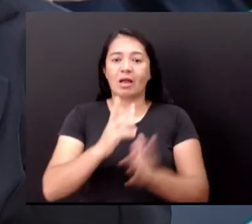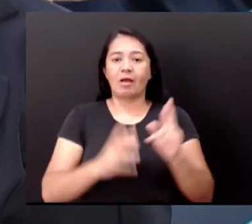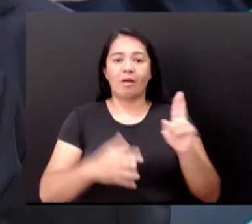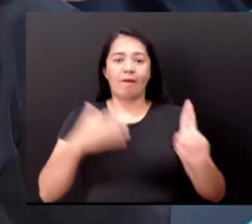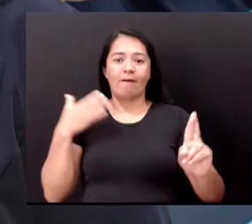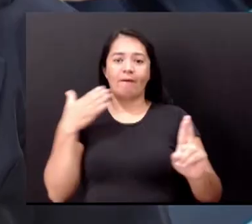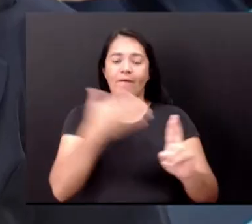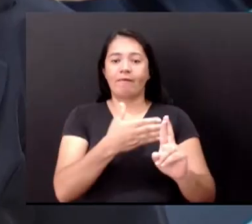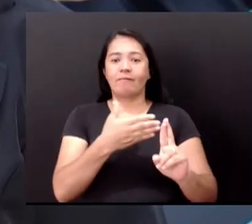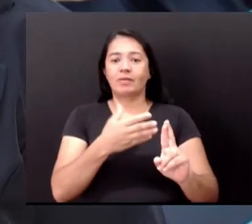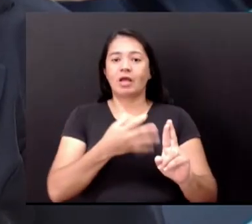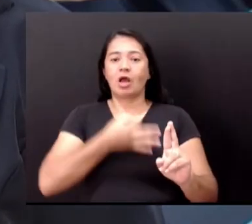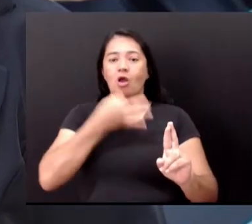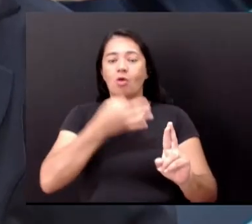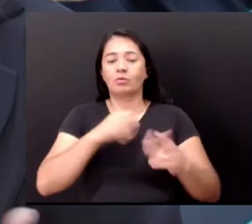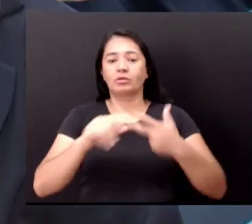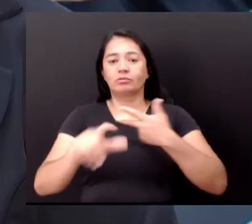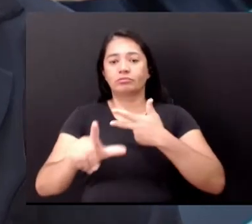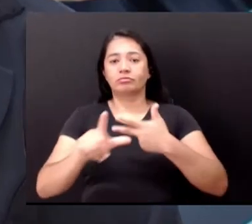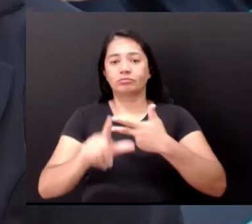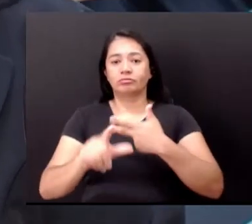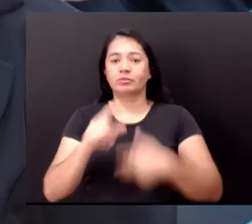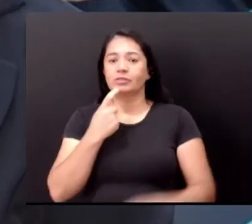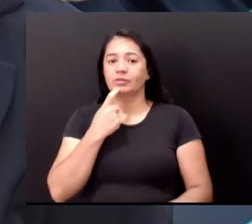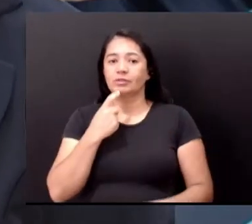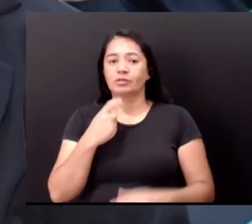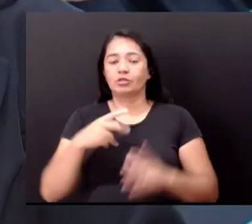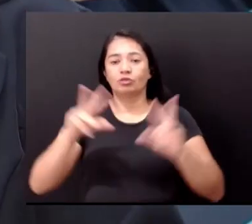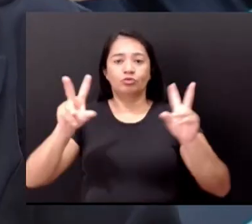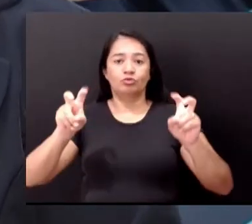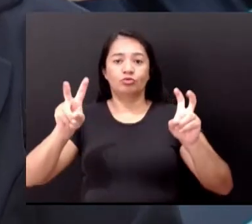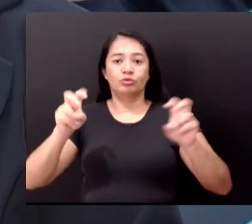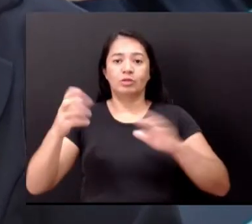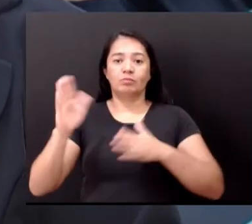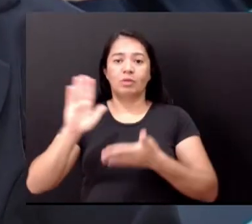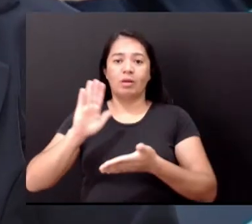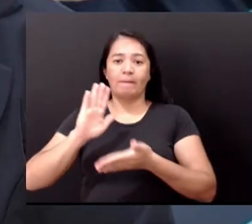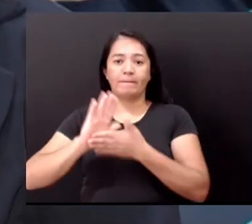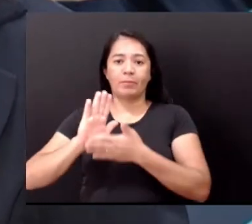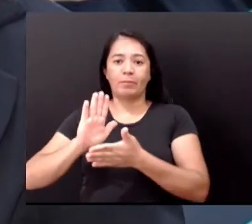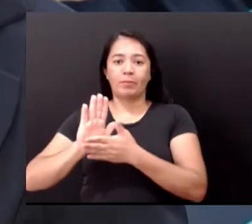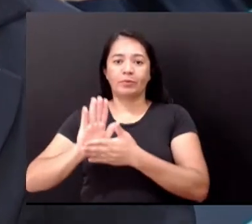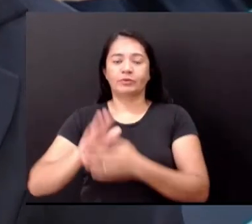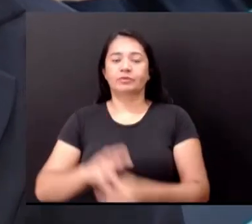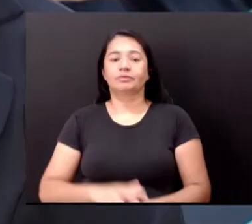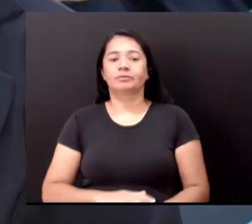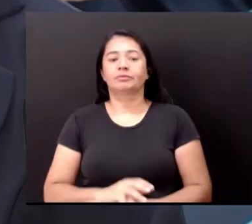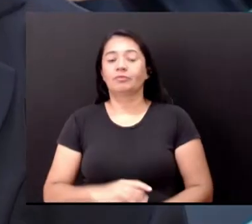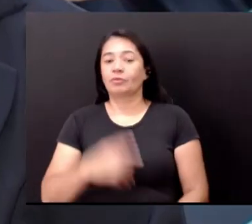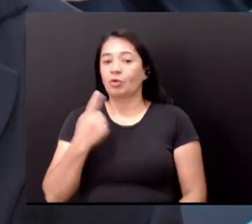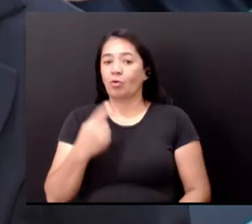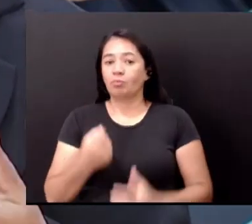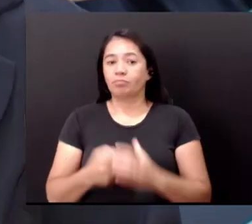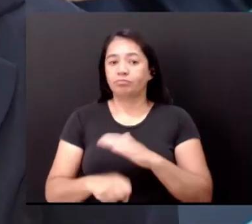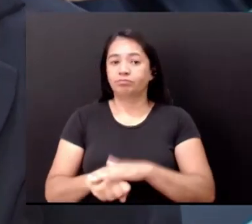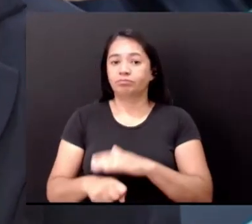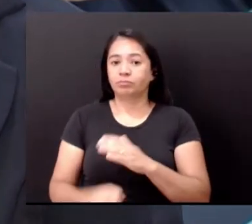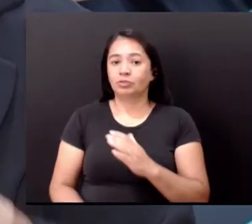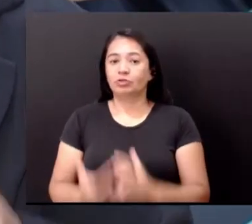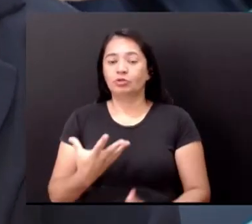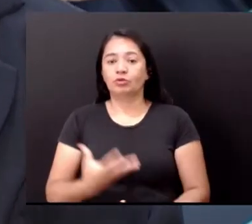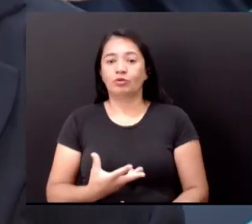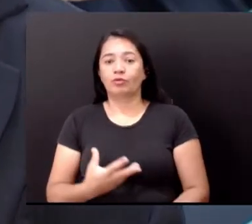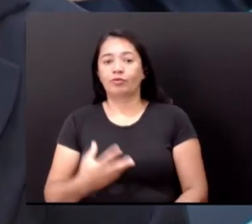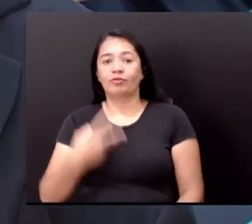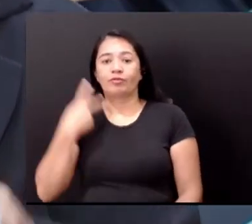Legislativo campineiro acerca do tema proposto. Uma delas é de autoria do vereador Roberto Alves, que